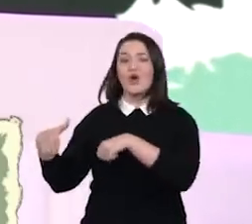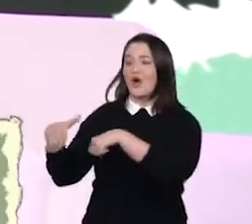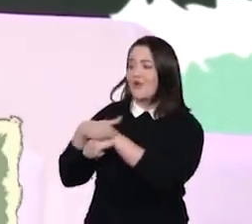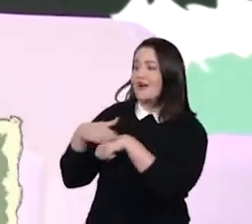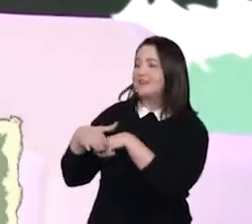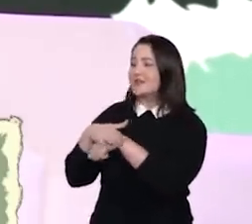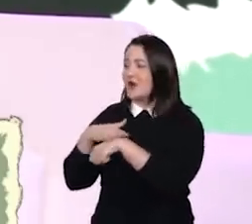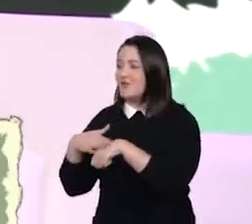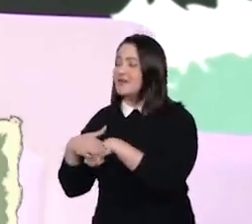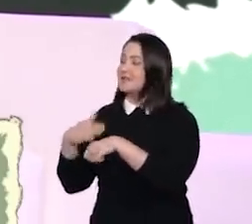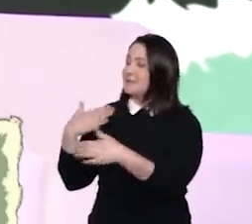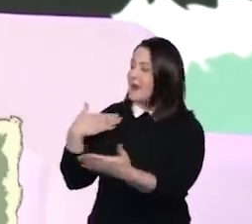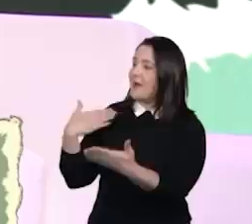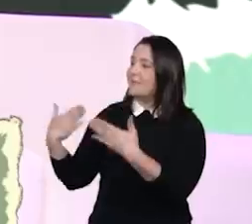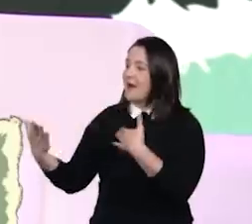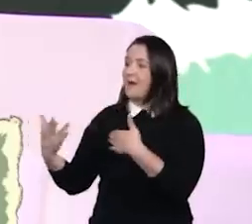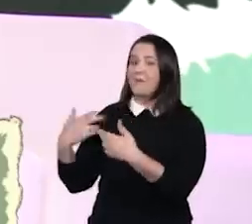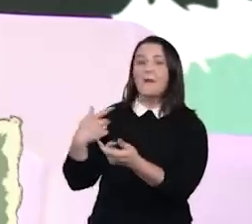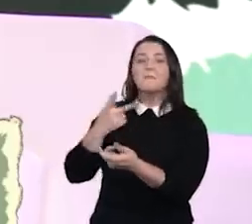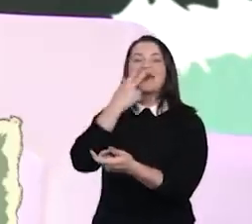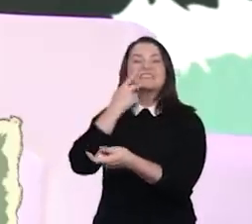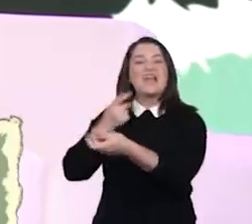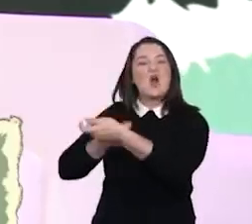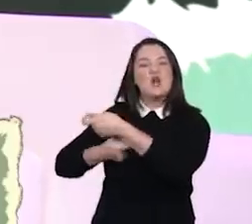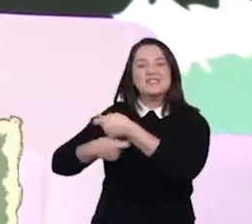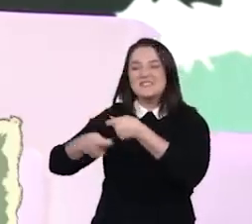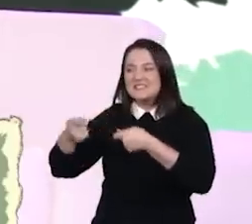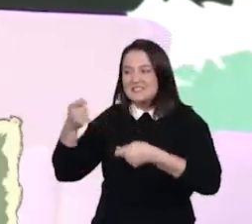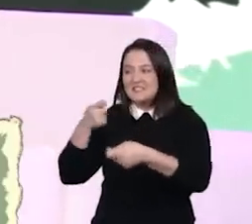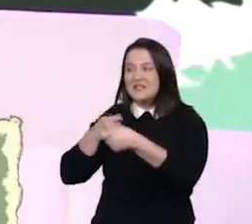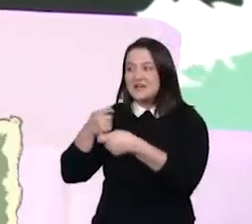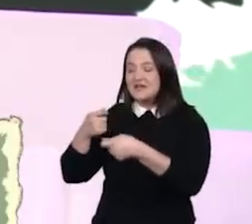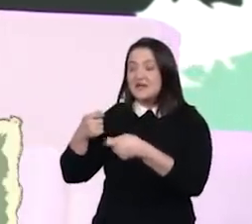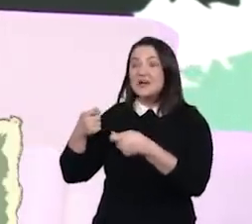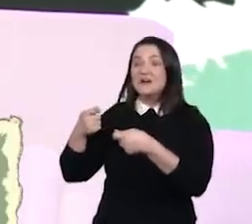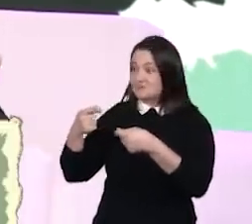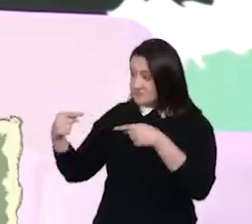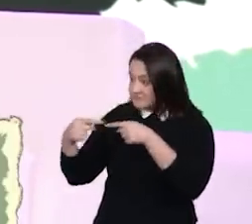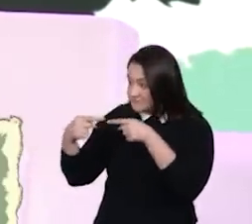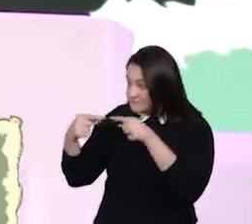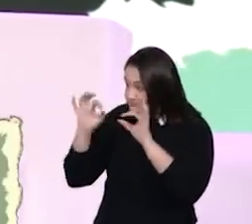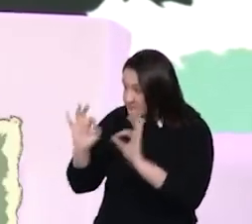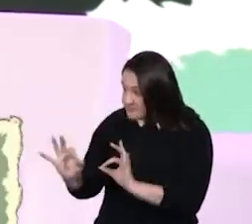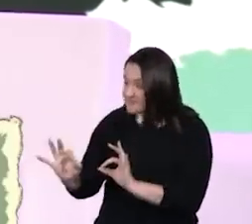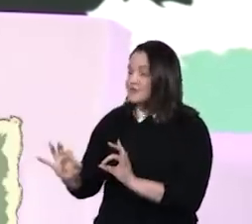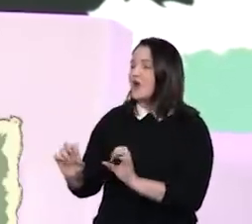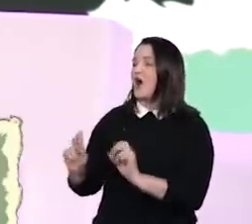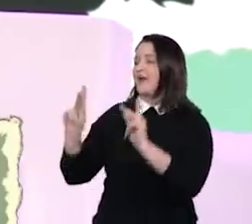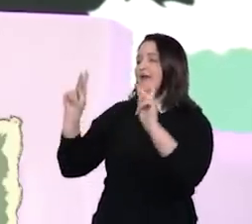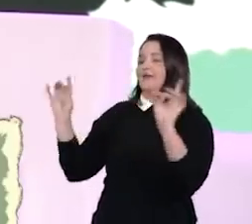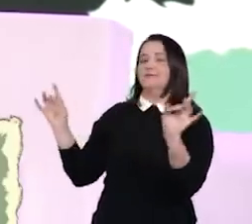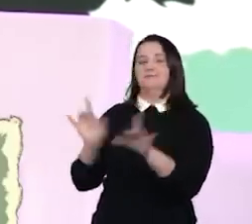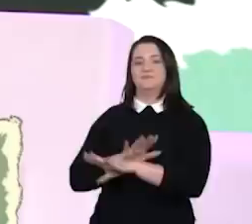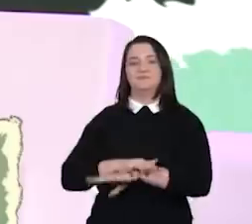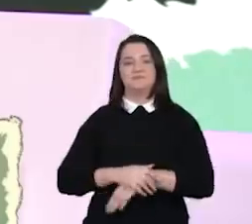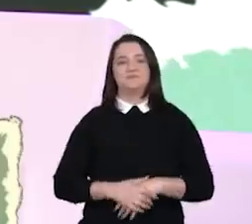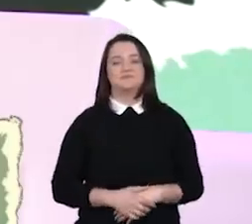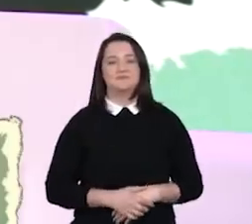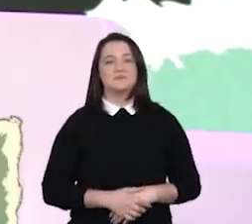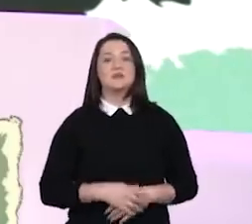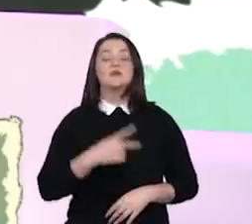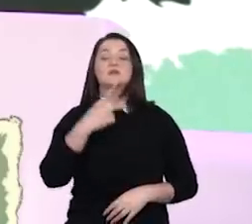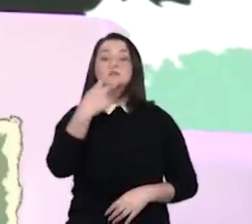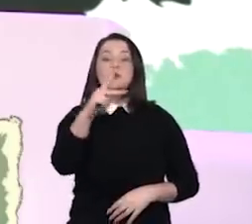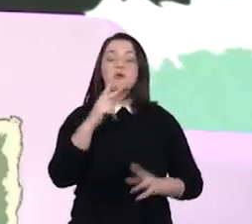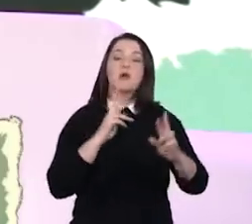para chegar num ponto em comum. Além disso, quando você está ali num bom relacionamento, isso